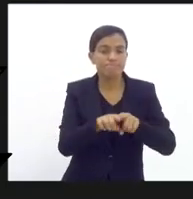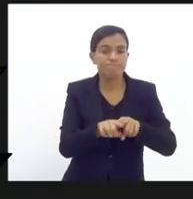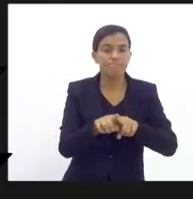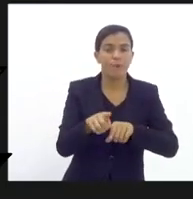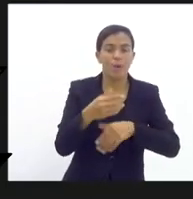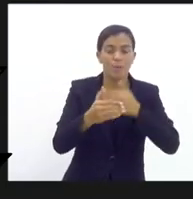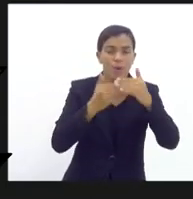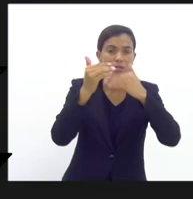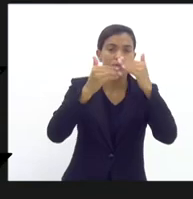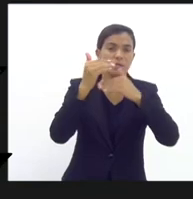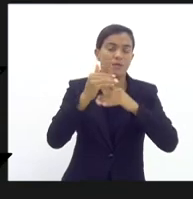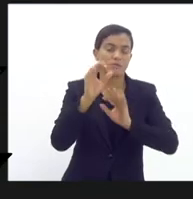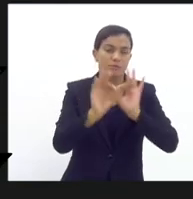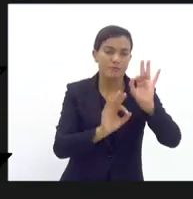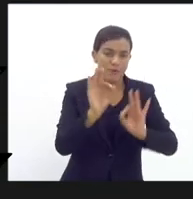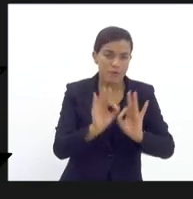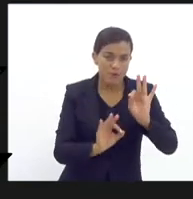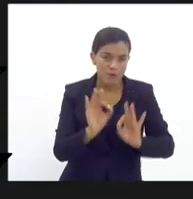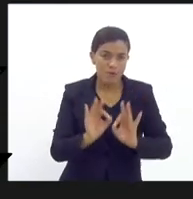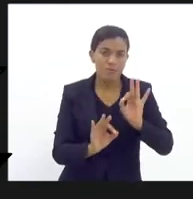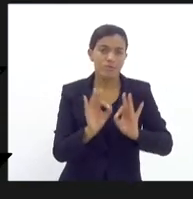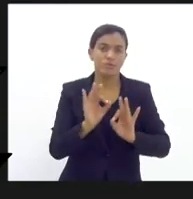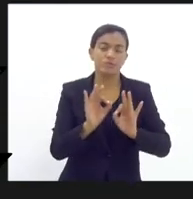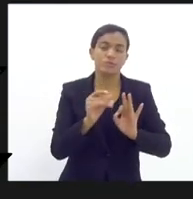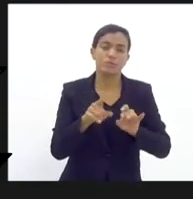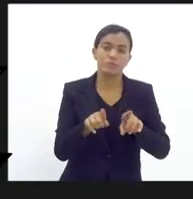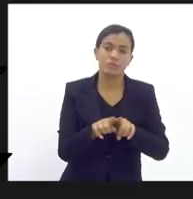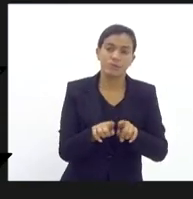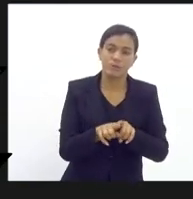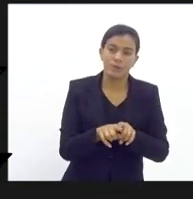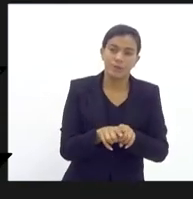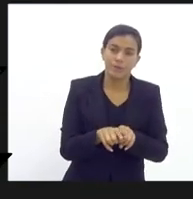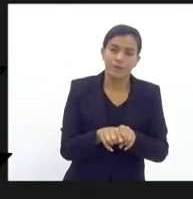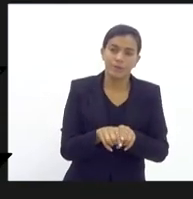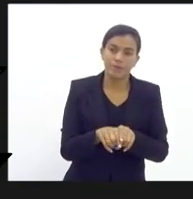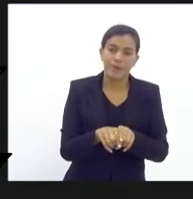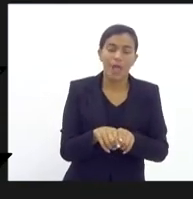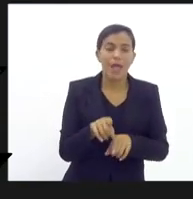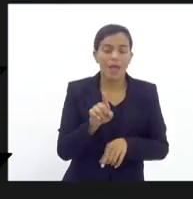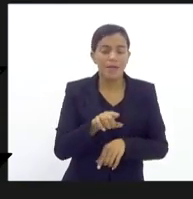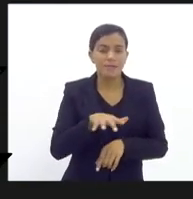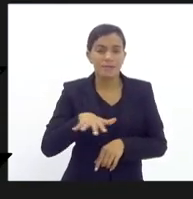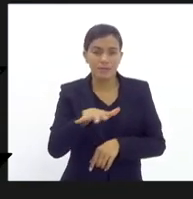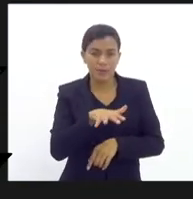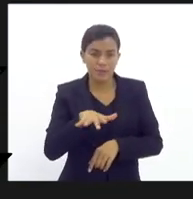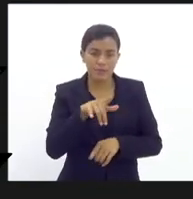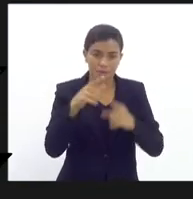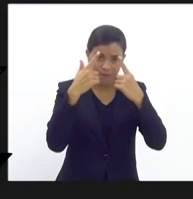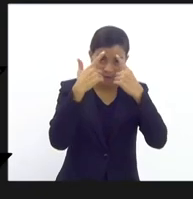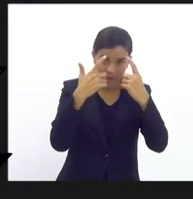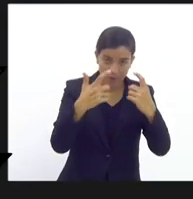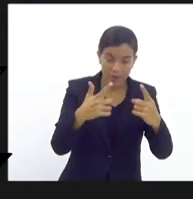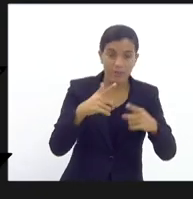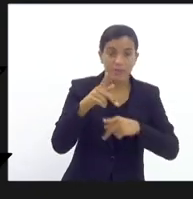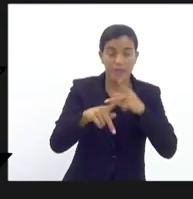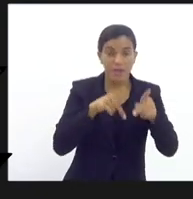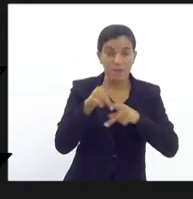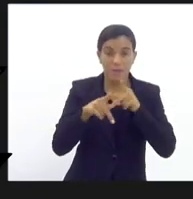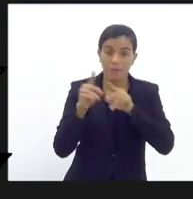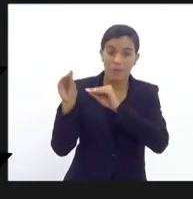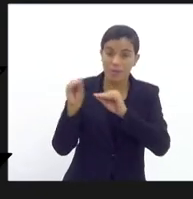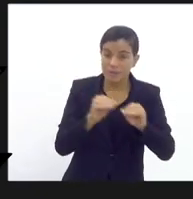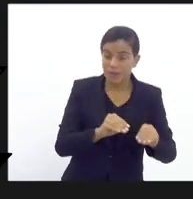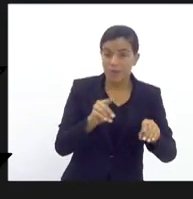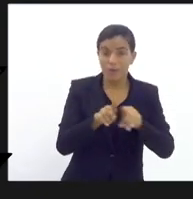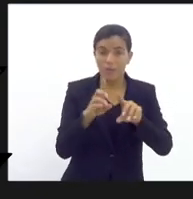para um processo de formulação de dados elas são as situações de violência que a população migrante